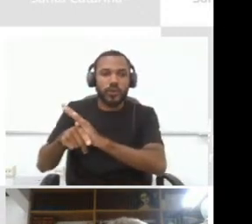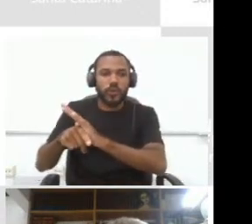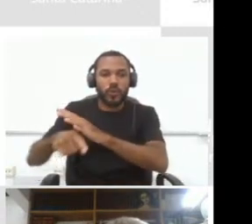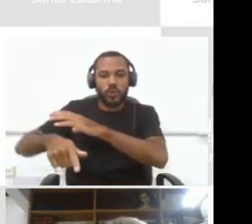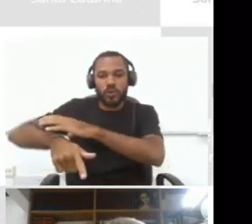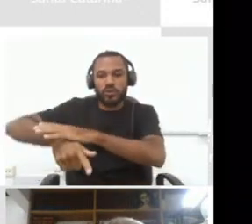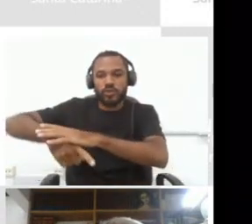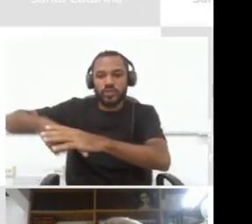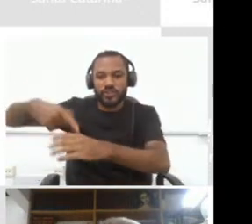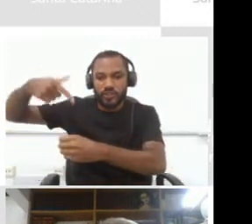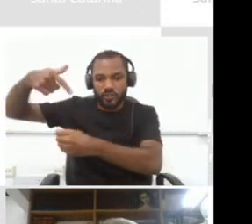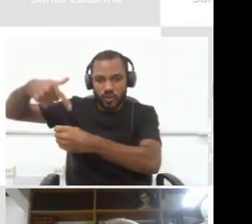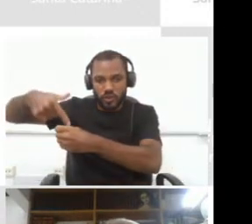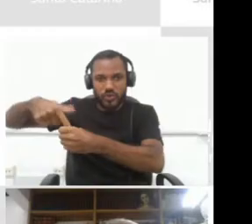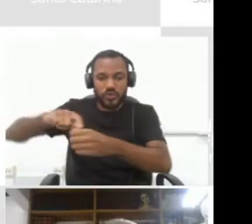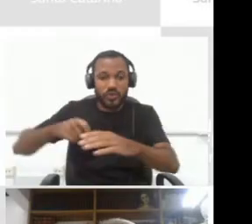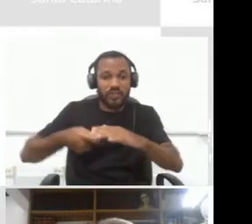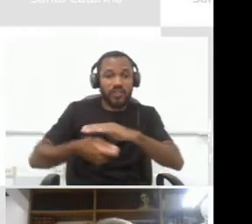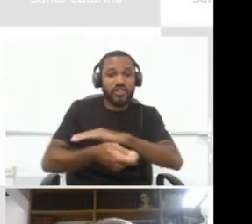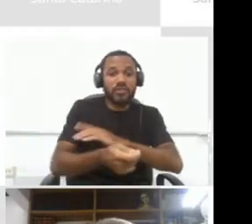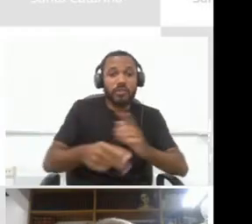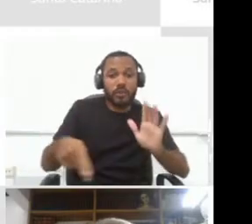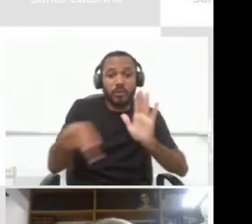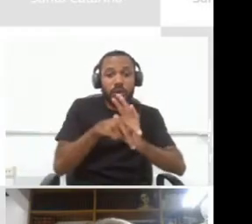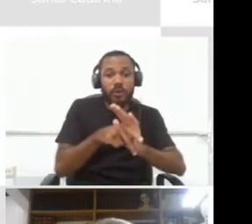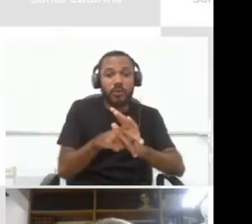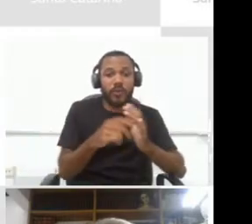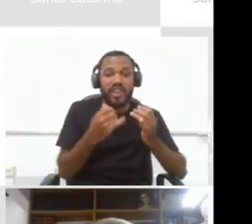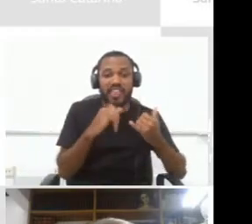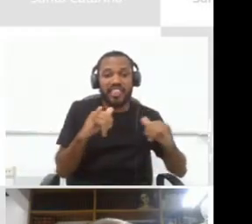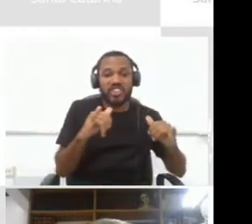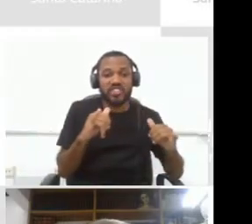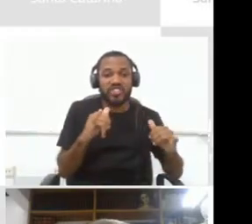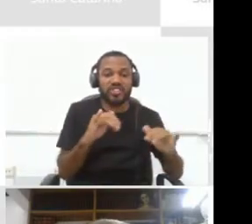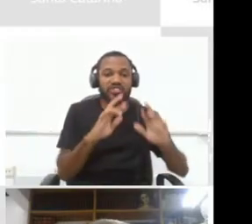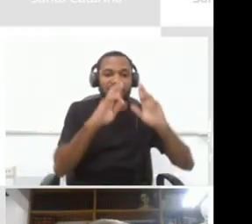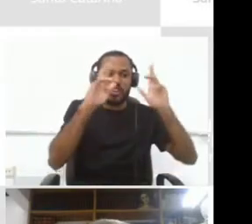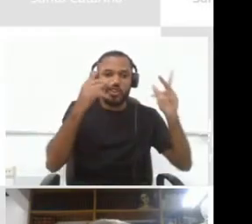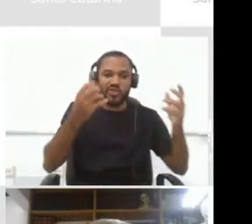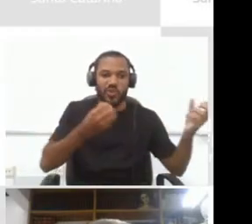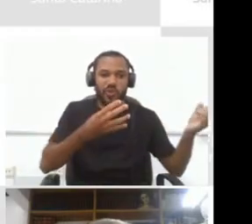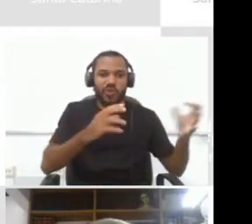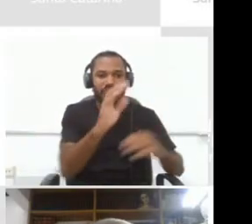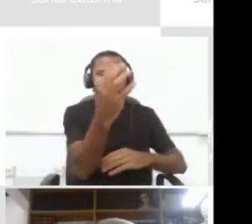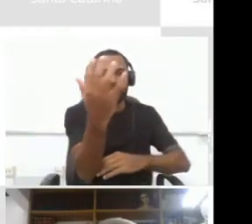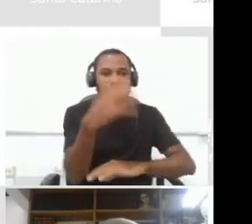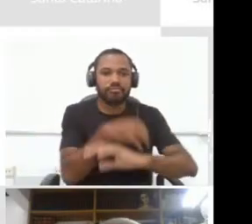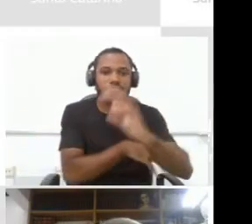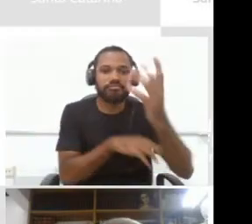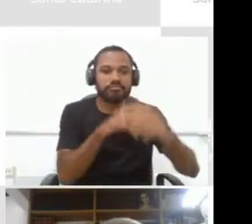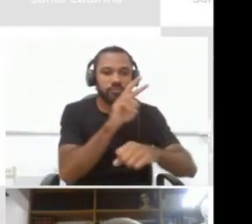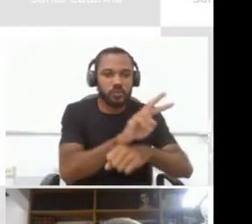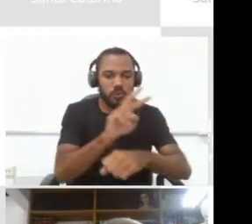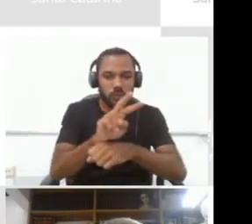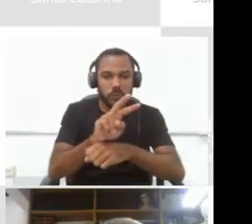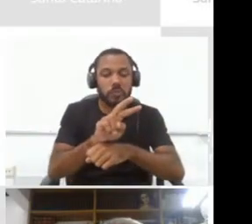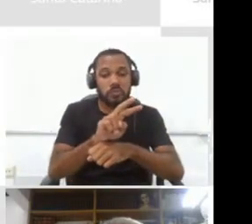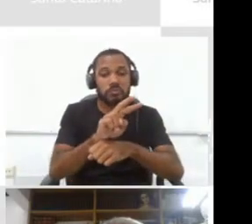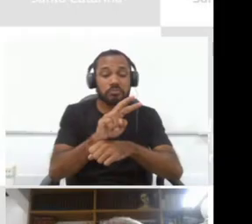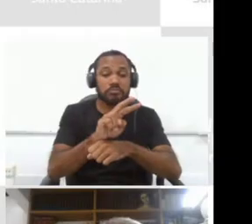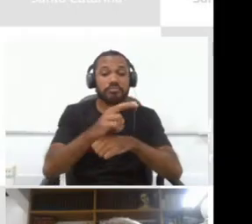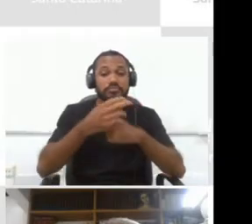combustíveis fósseis, né? Cada um desses anos aqui, vejam, né? 2015 a 2022. Aqui o que